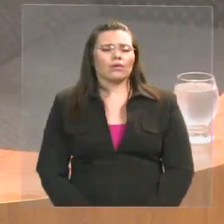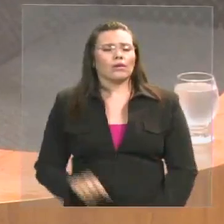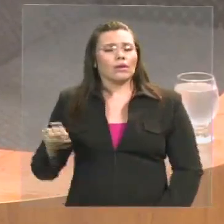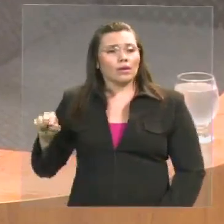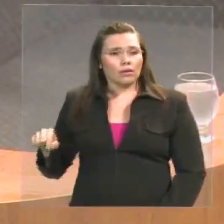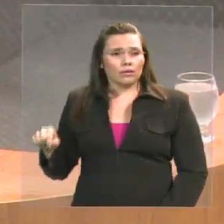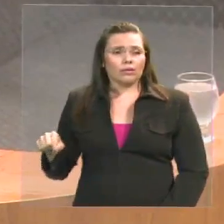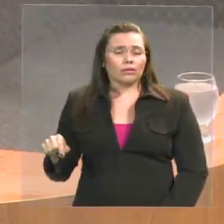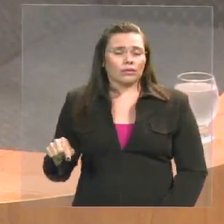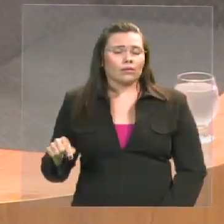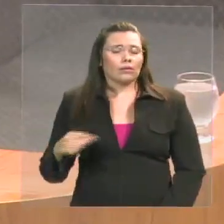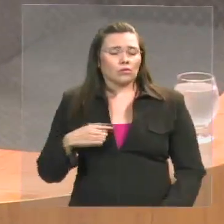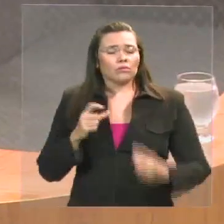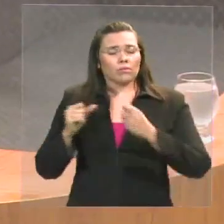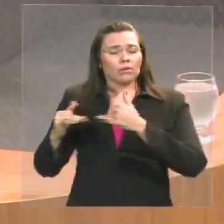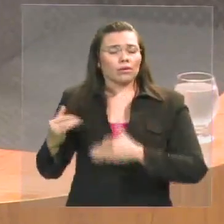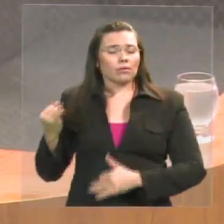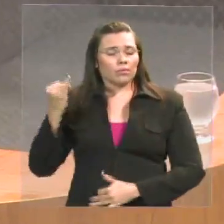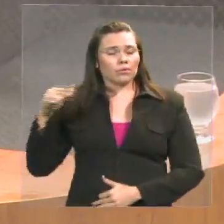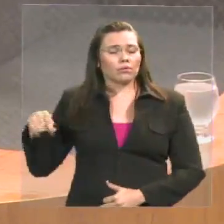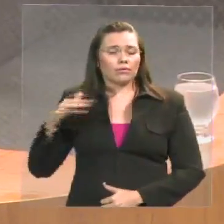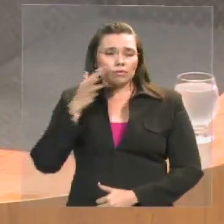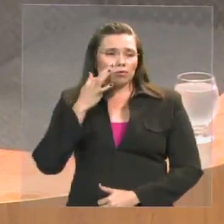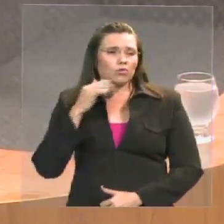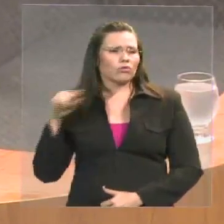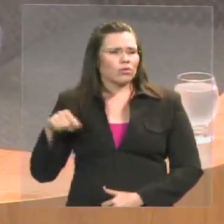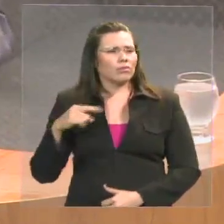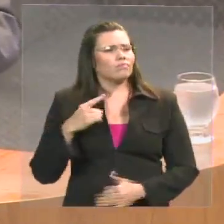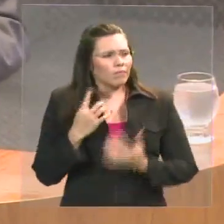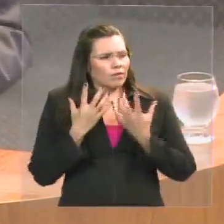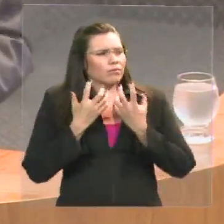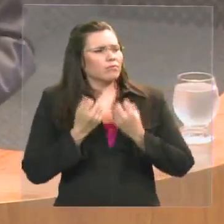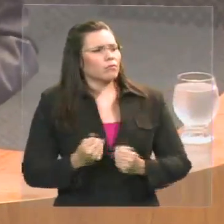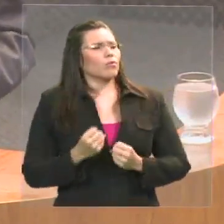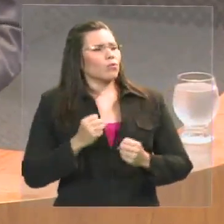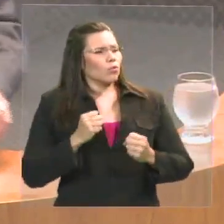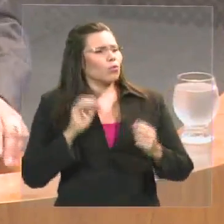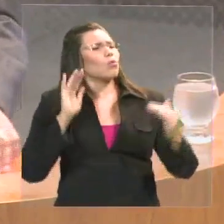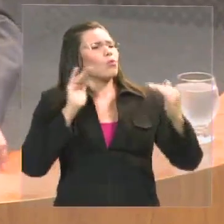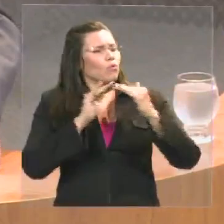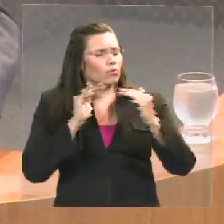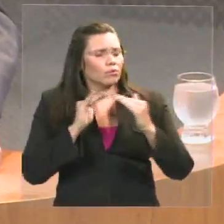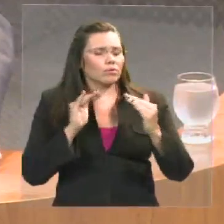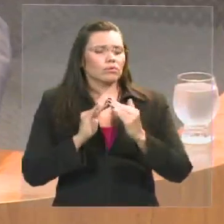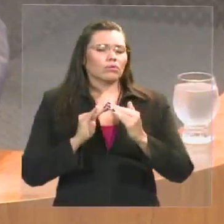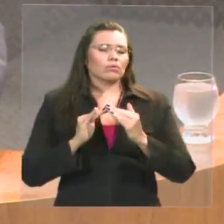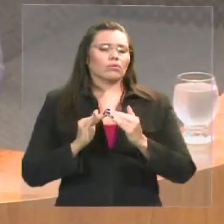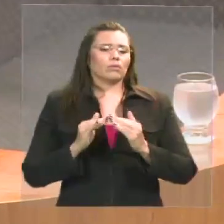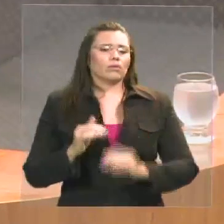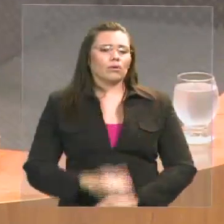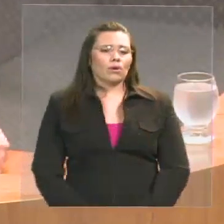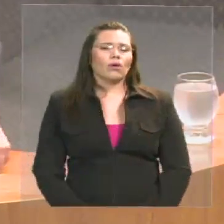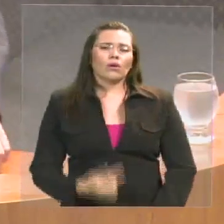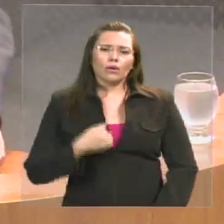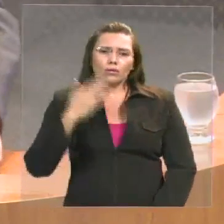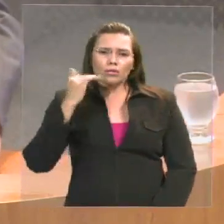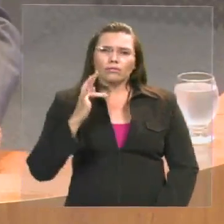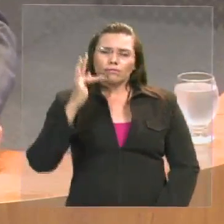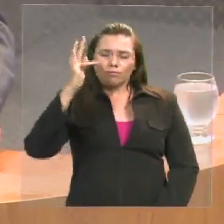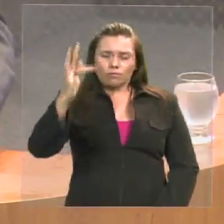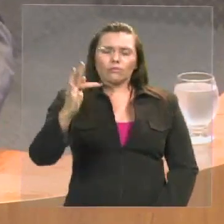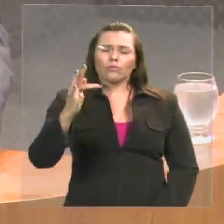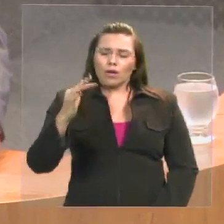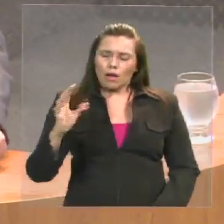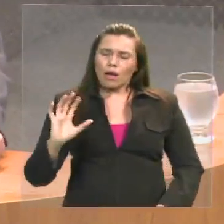Cleiton Noleto, aqui faço esse registro, enfatizo esse registro, para que ele proceda à licitação. Então eu quero parabenizar